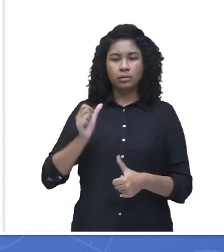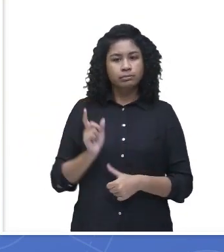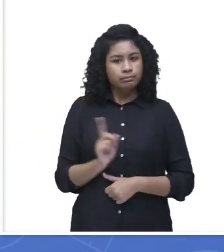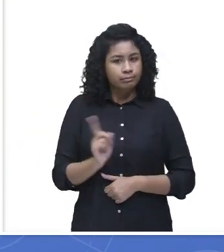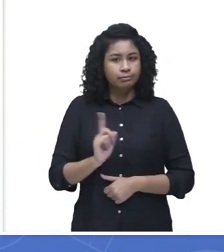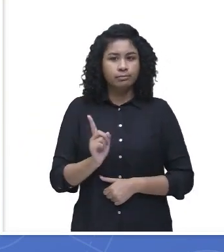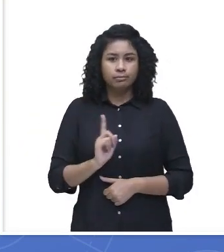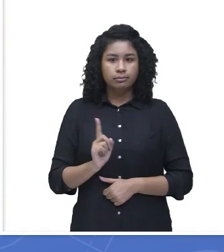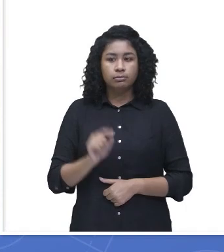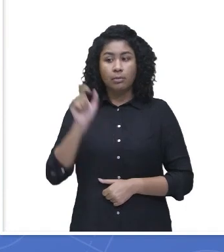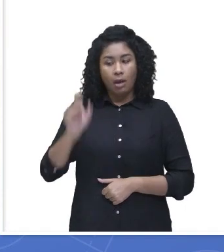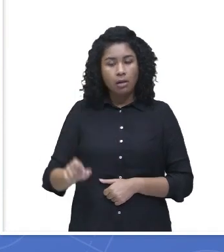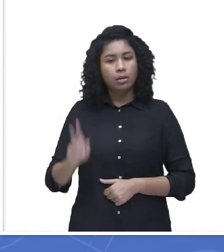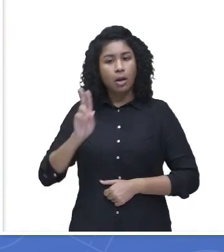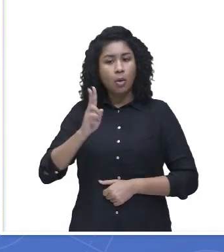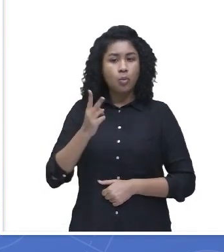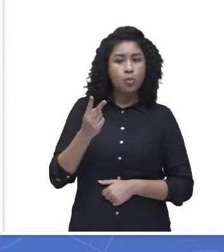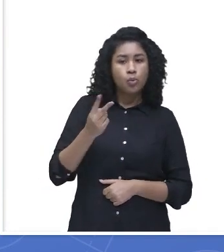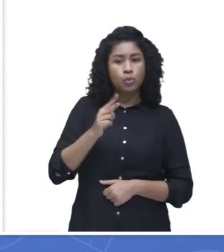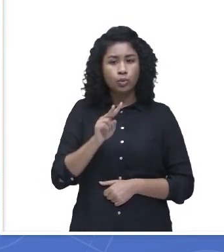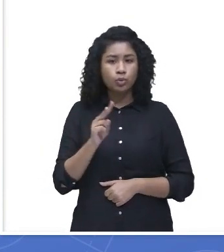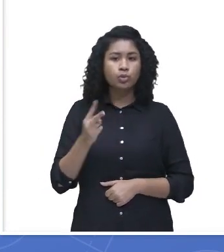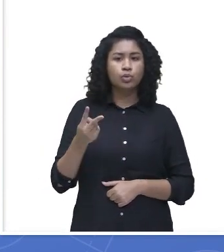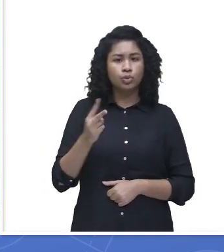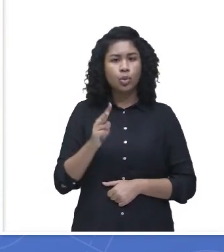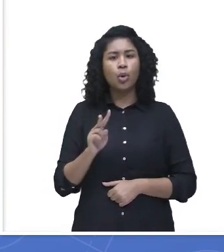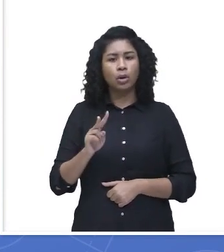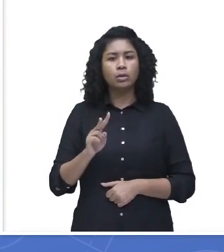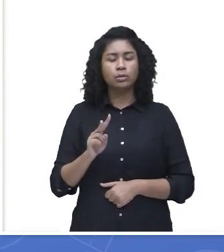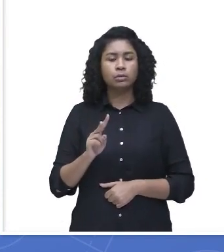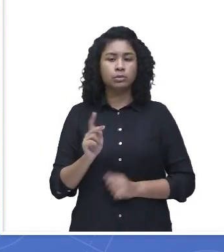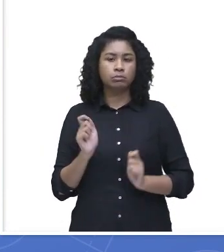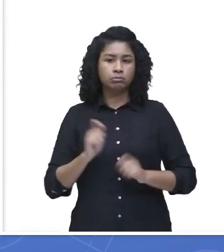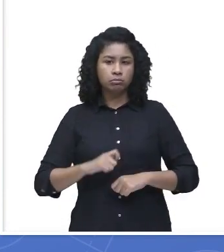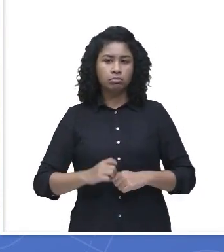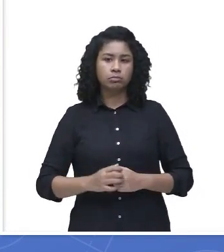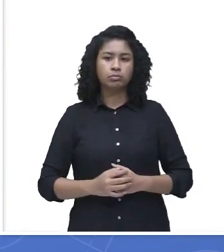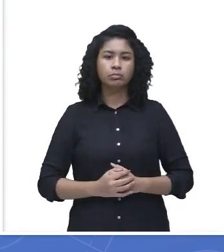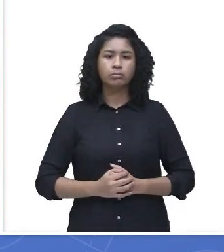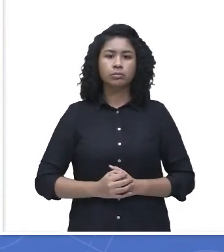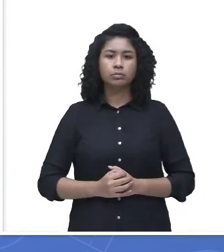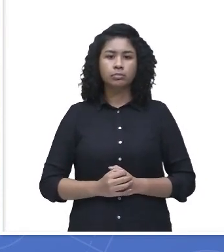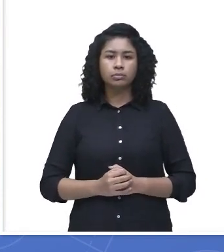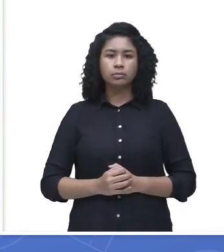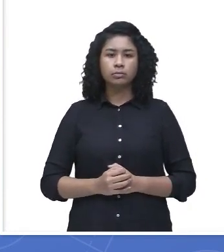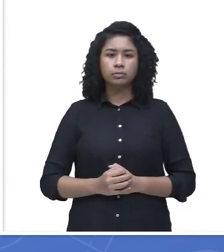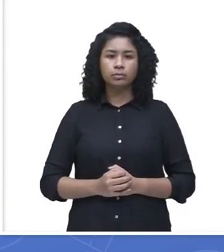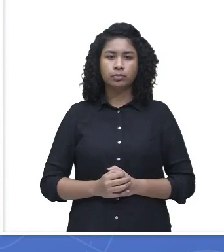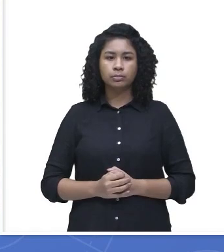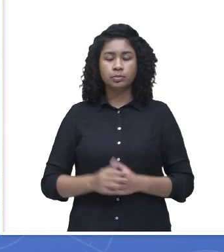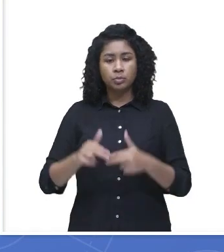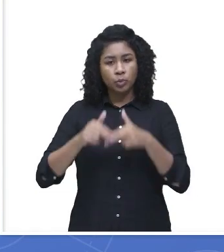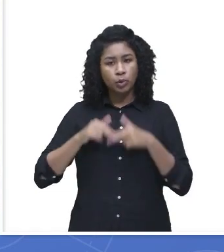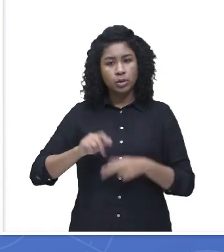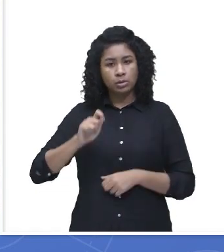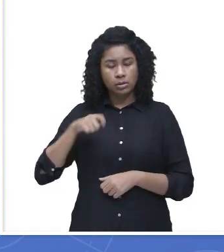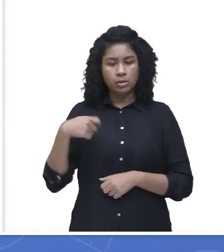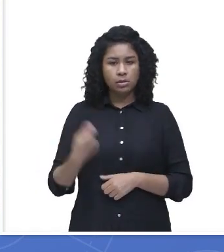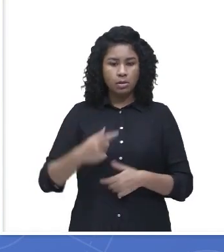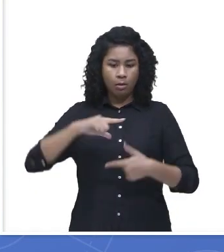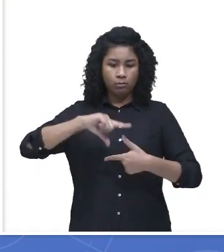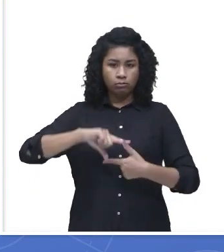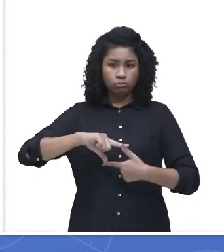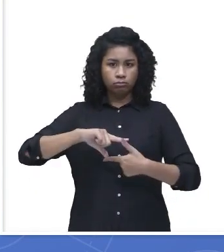né? Ele não. Ele tem os momentos de inovação, mas também tem a sua ligação com a tradição. Ele é um pré-modernista. Agora, é